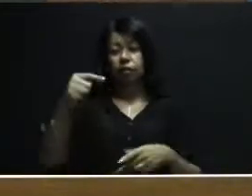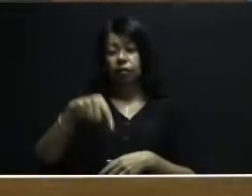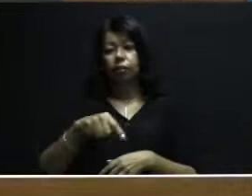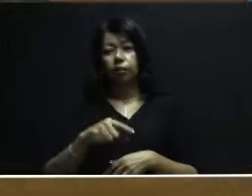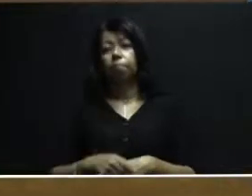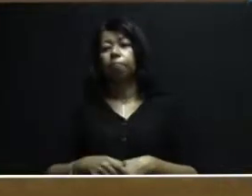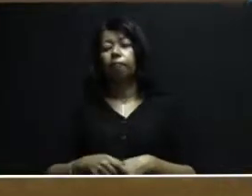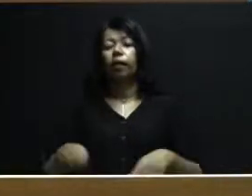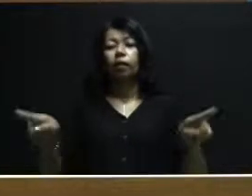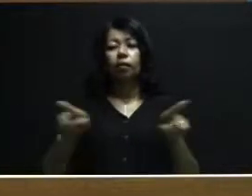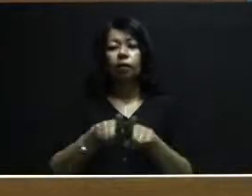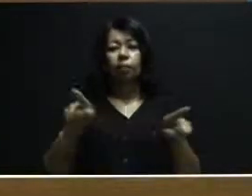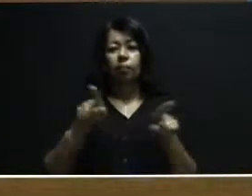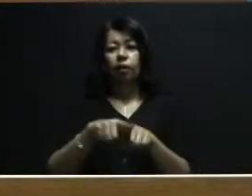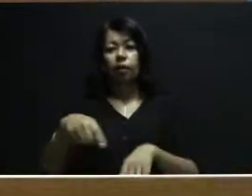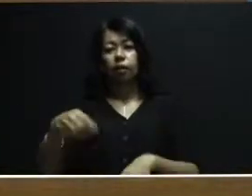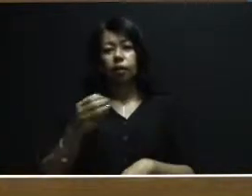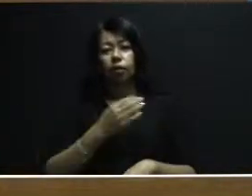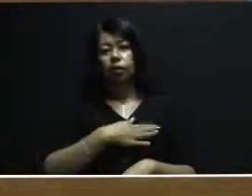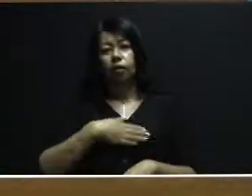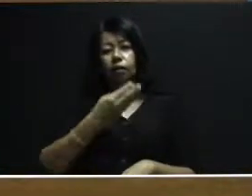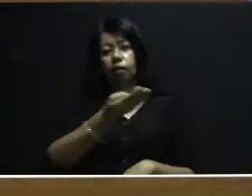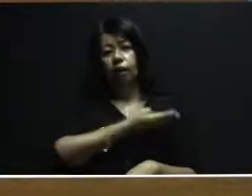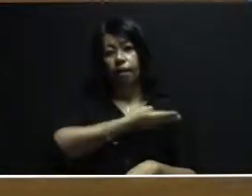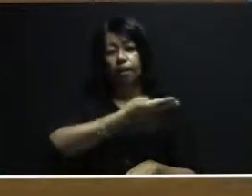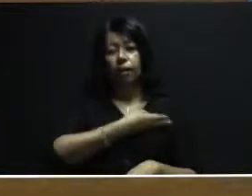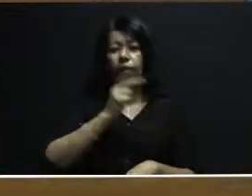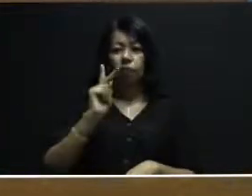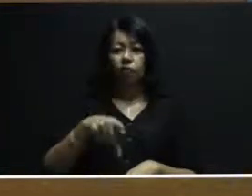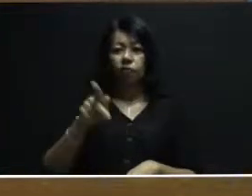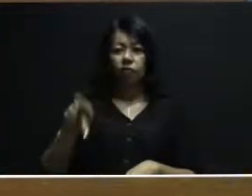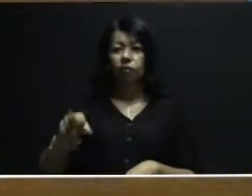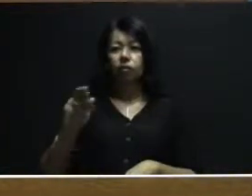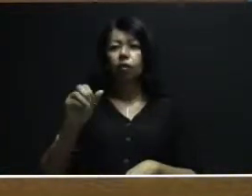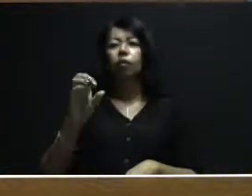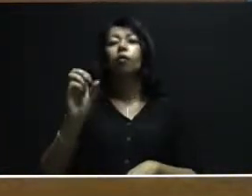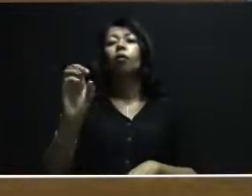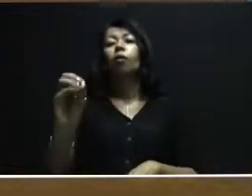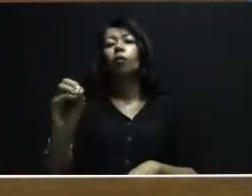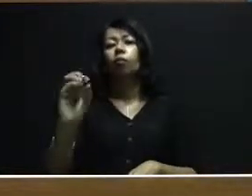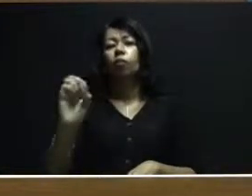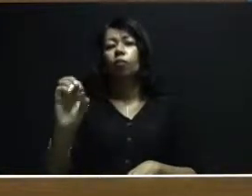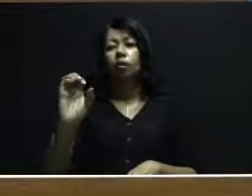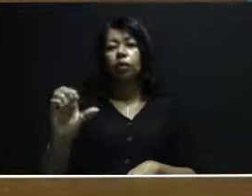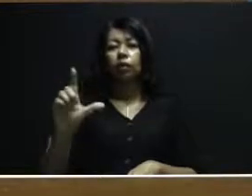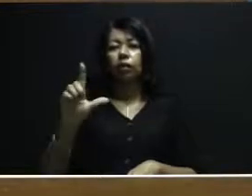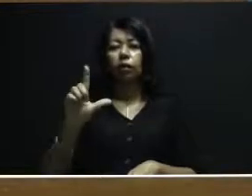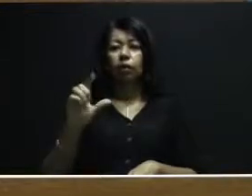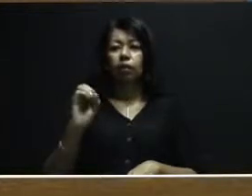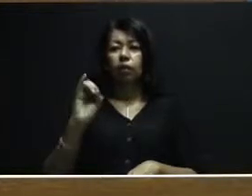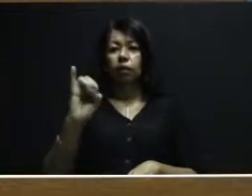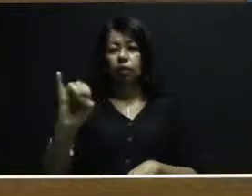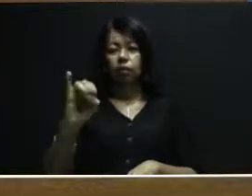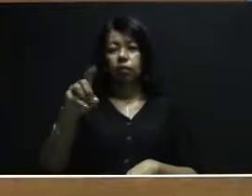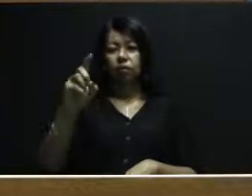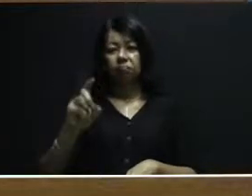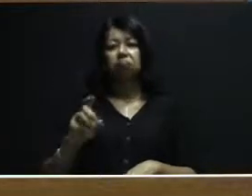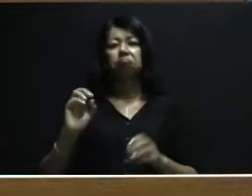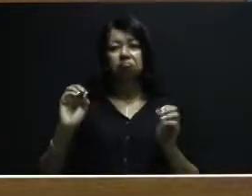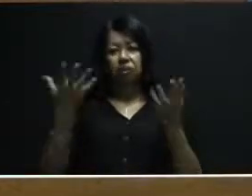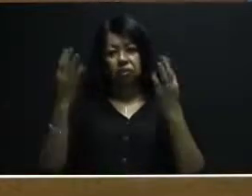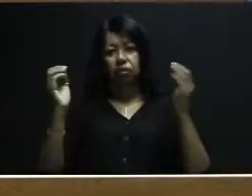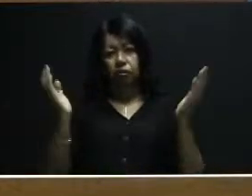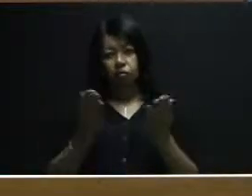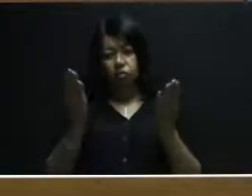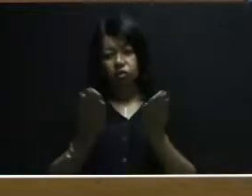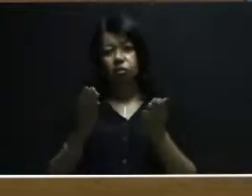Saudar também a minha querida amiga e professora Roseli Bueno, a qual será homenageada no dia de hoje,